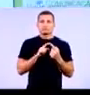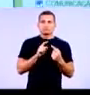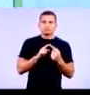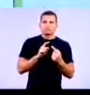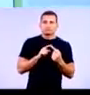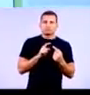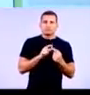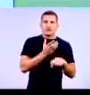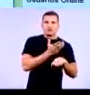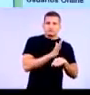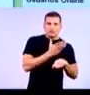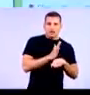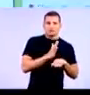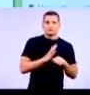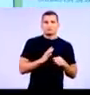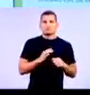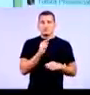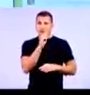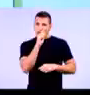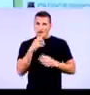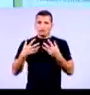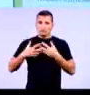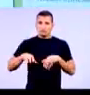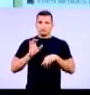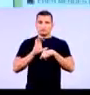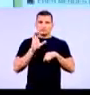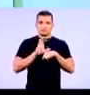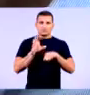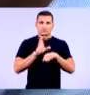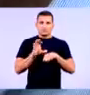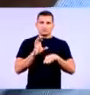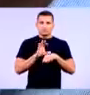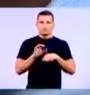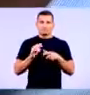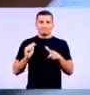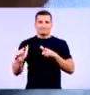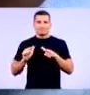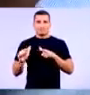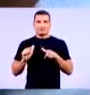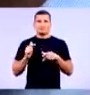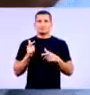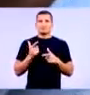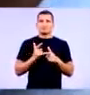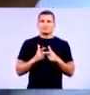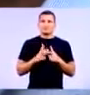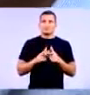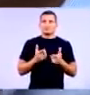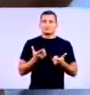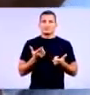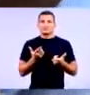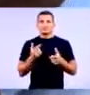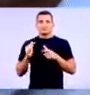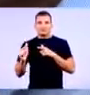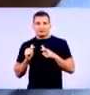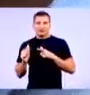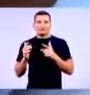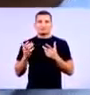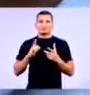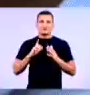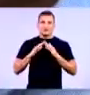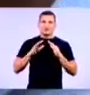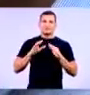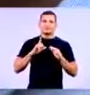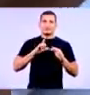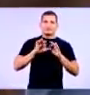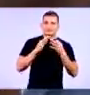na escola, lá no instituto, no curso, e com o trabalho, né? Porque essa altura da vida, você com trabalho, casa, tem família